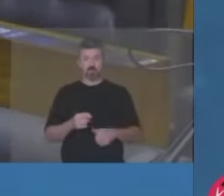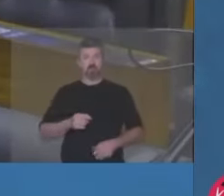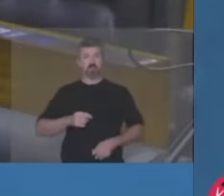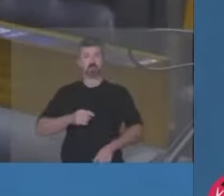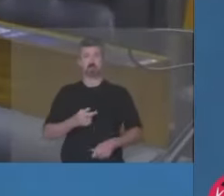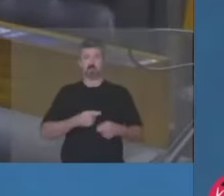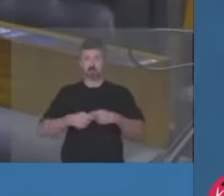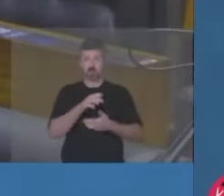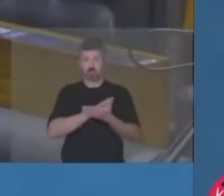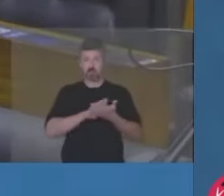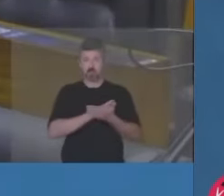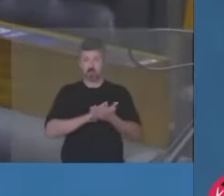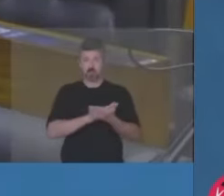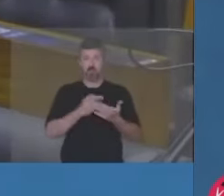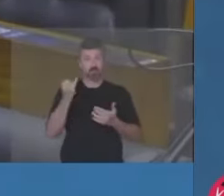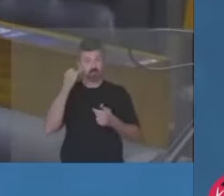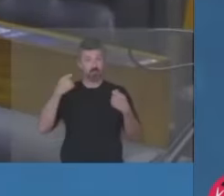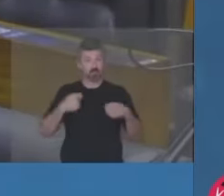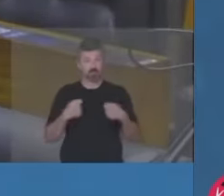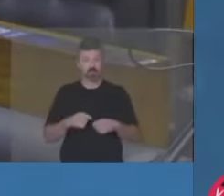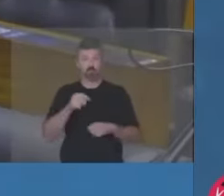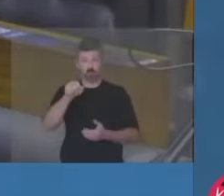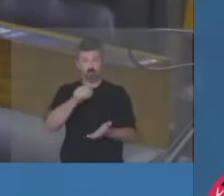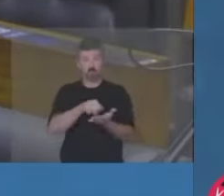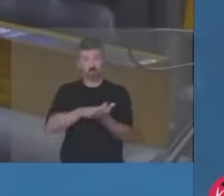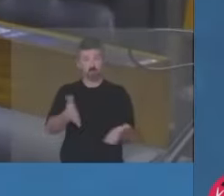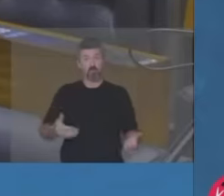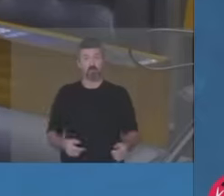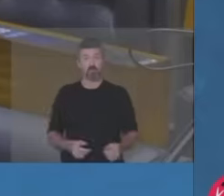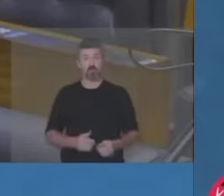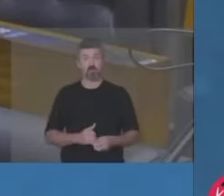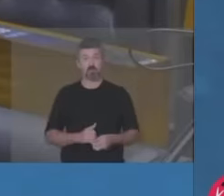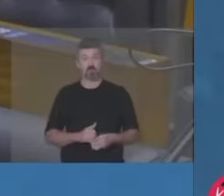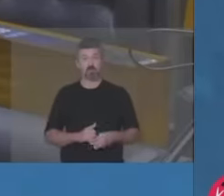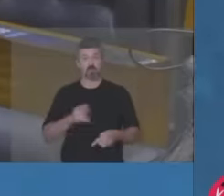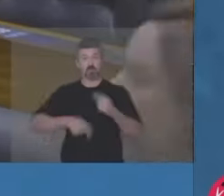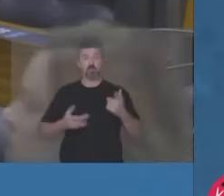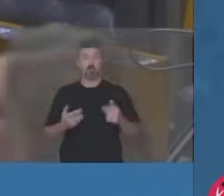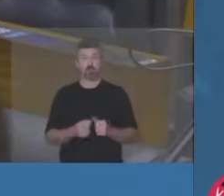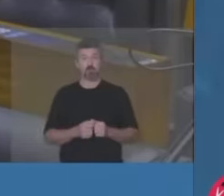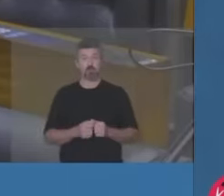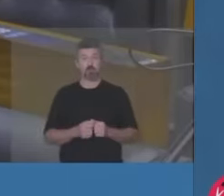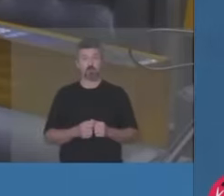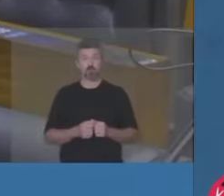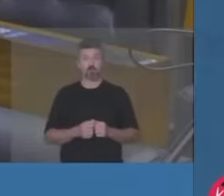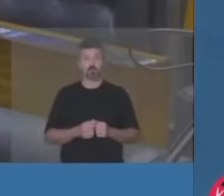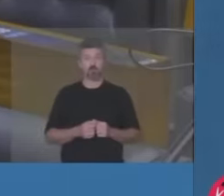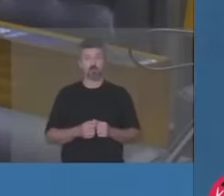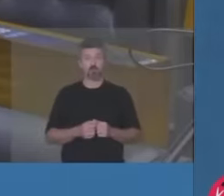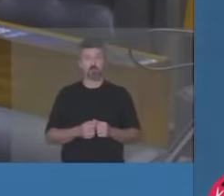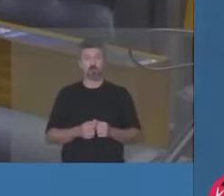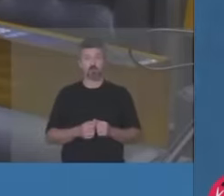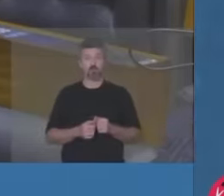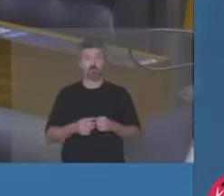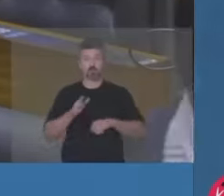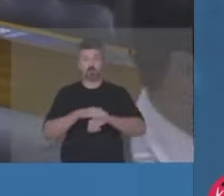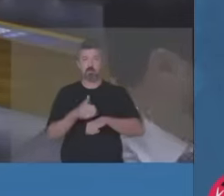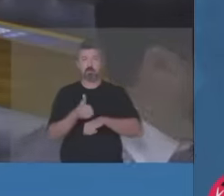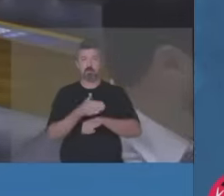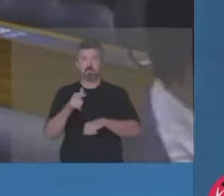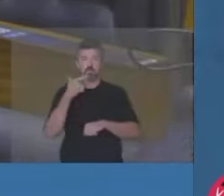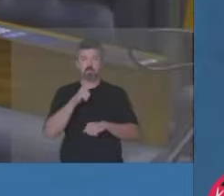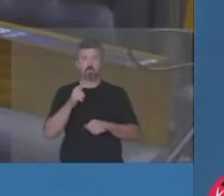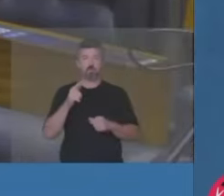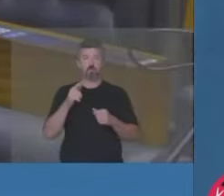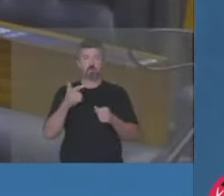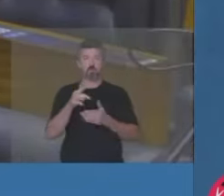uma negociação ainda, e negociação é importante, você pode ser multado. E tá proibido. porque não houve. Não houve prazo para se construir